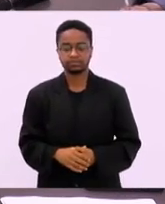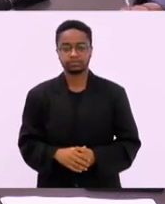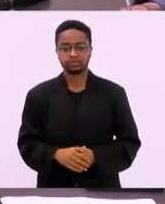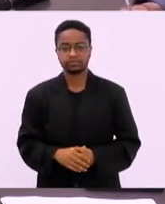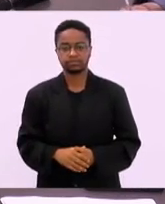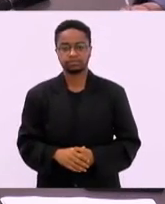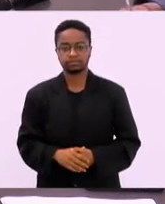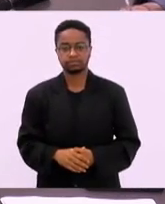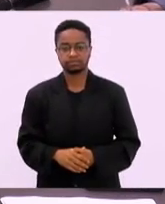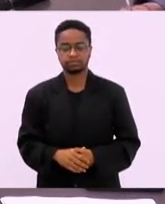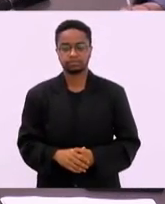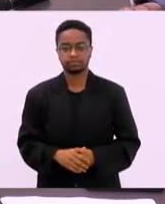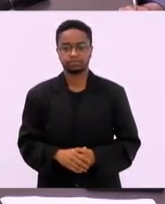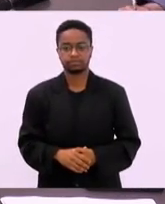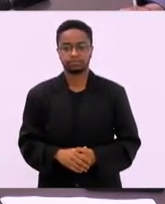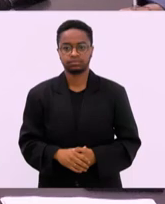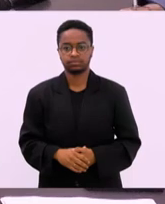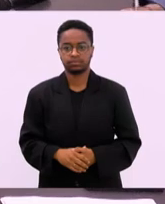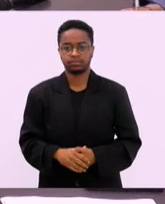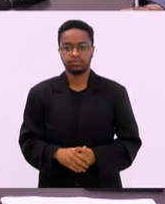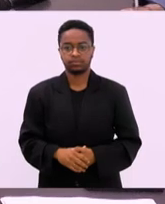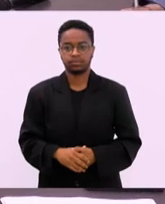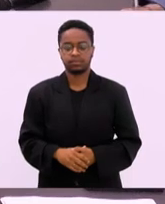Está combinado.